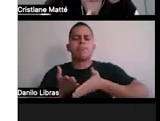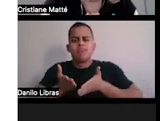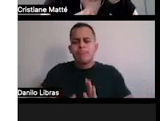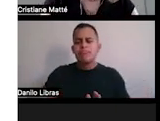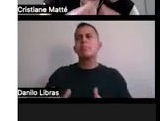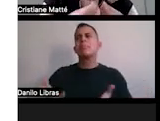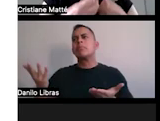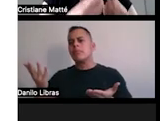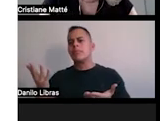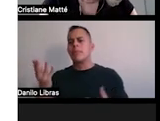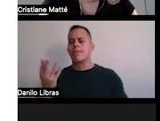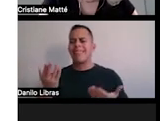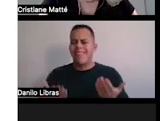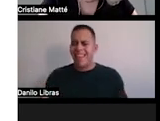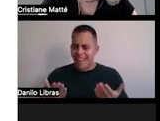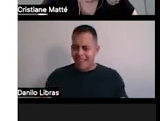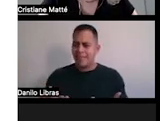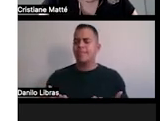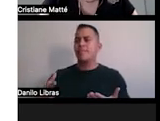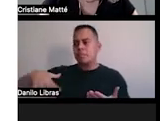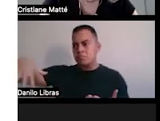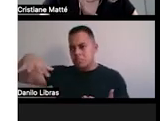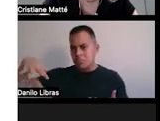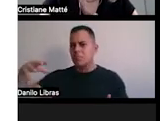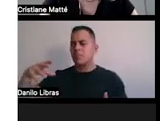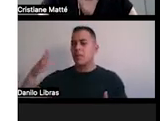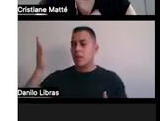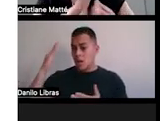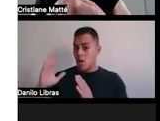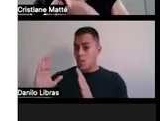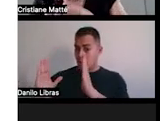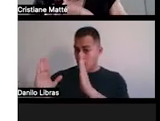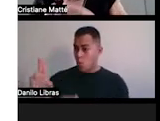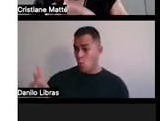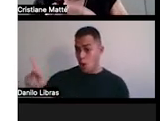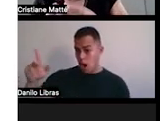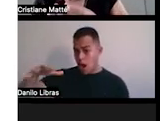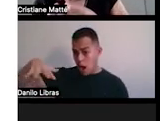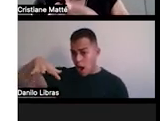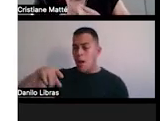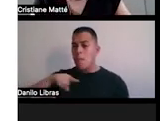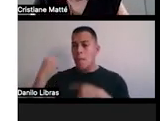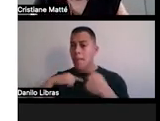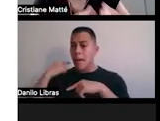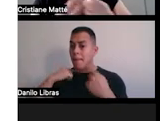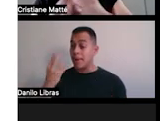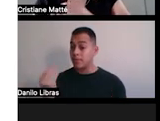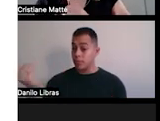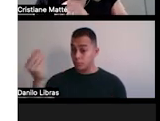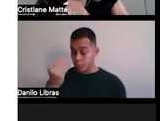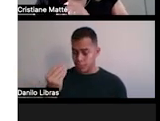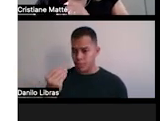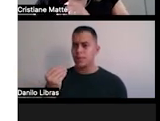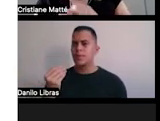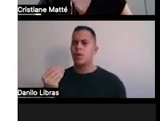muita mortalidade em regiões do Reino Unido onde houve muita mortalidade, será que hoje a gente está vendo uma